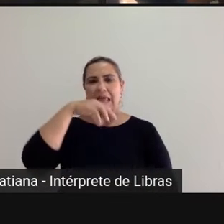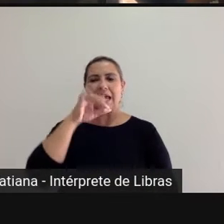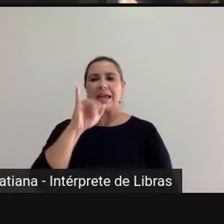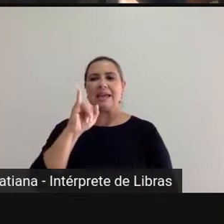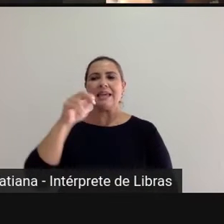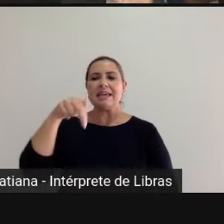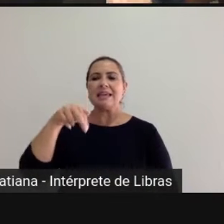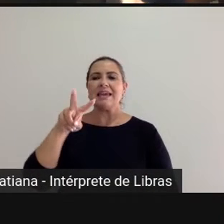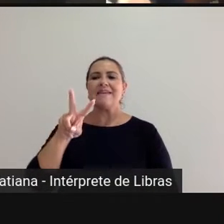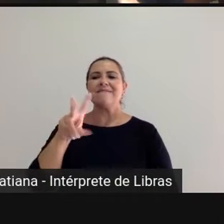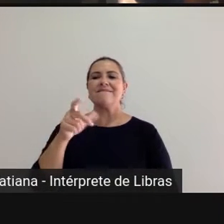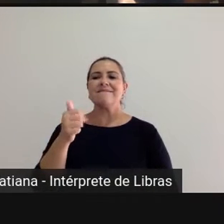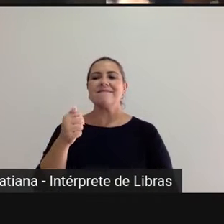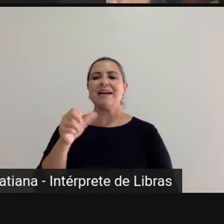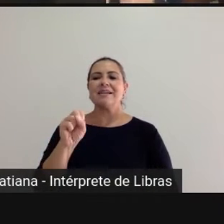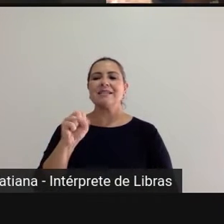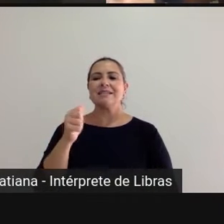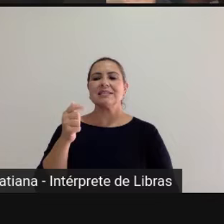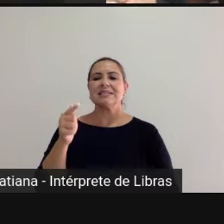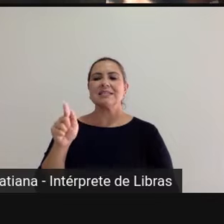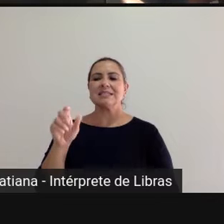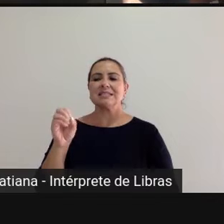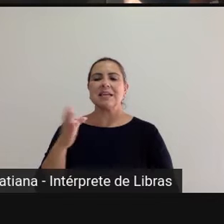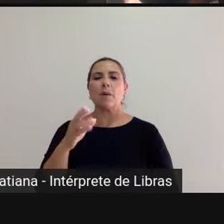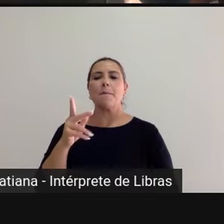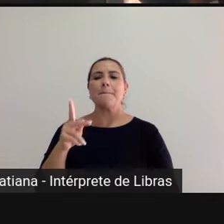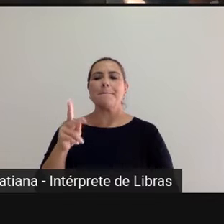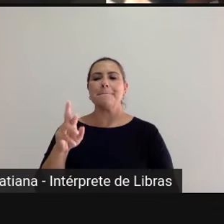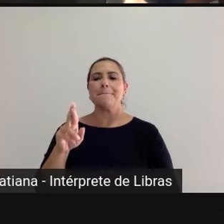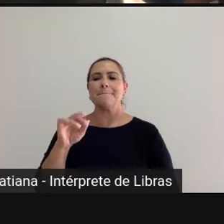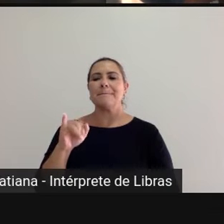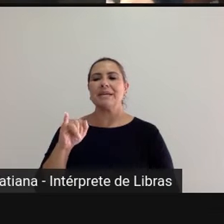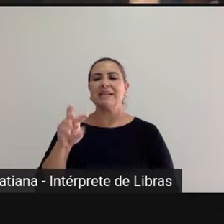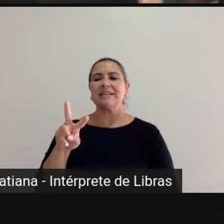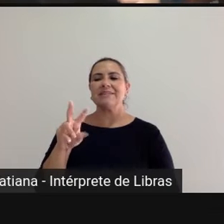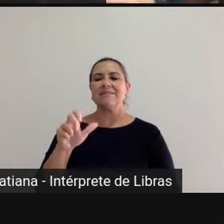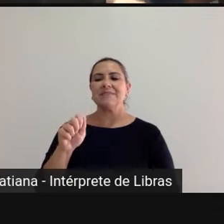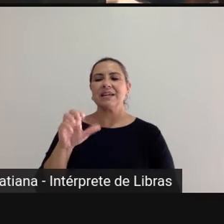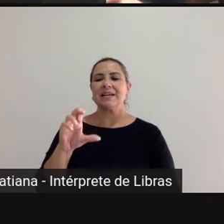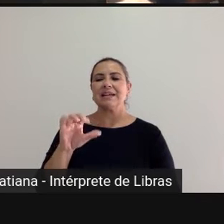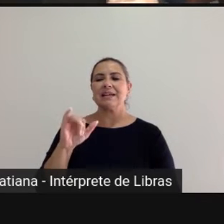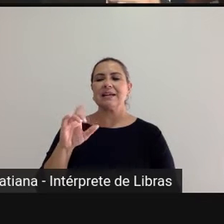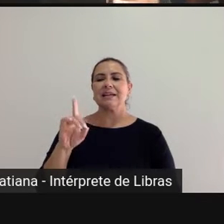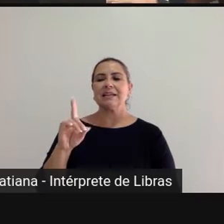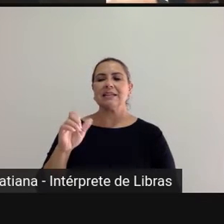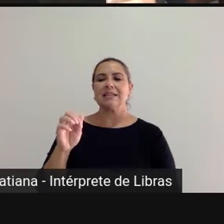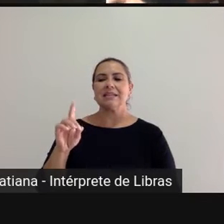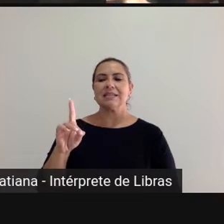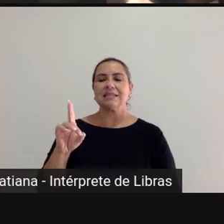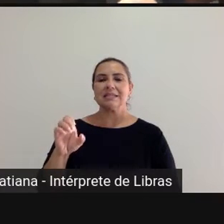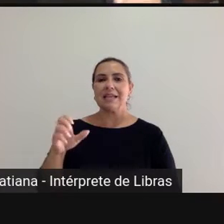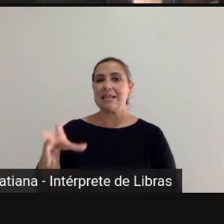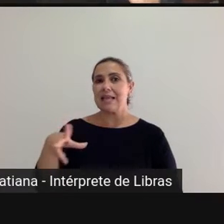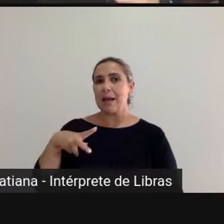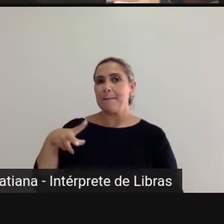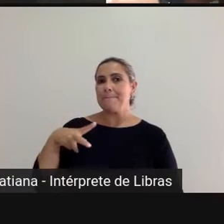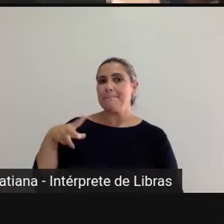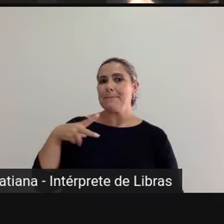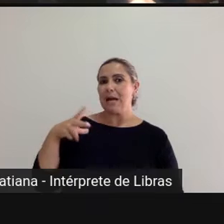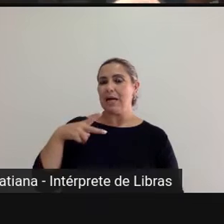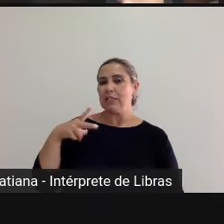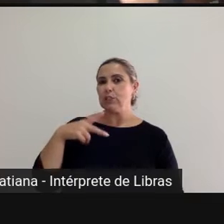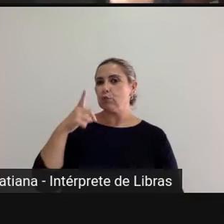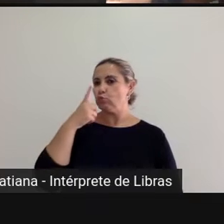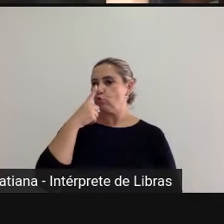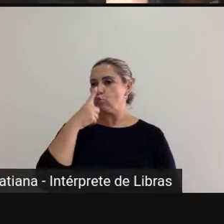Constituição brasileira está dizendo que o cidadão brasileiro tem direito à sua vida privada, à sua intimidade, à